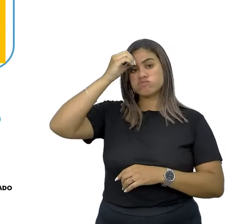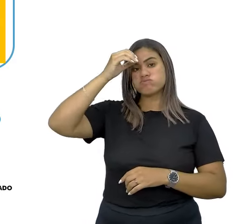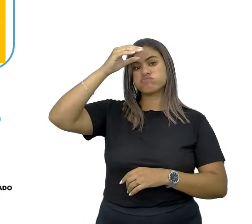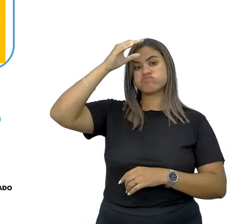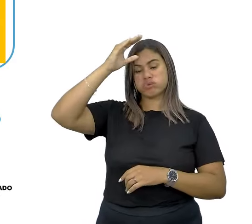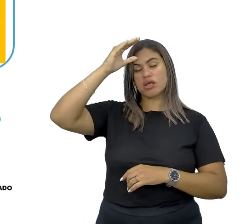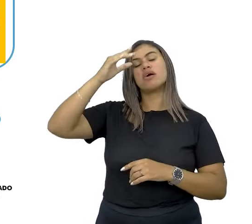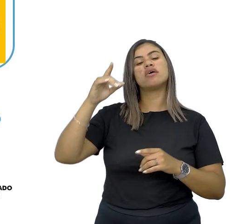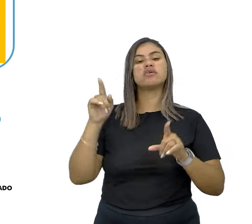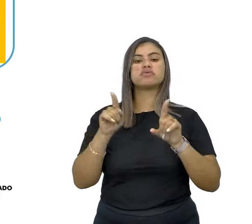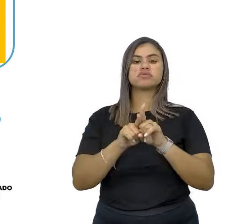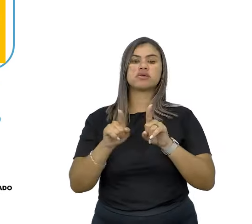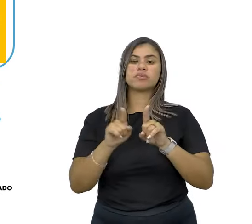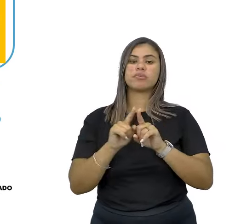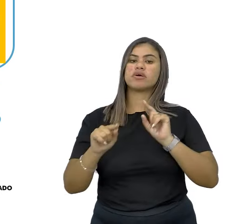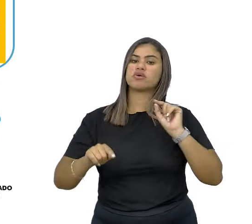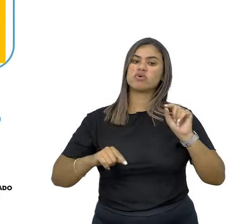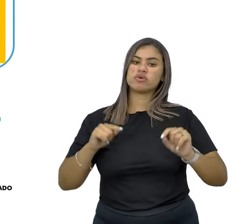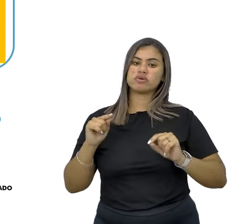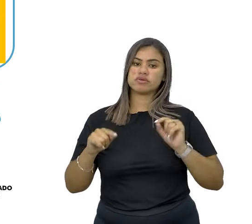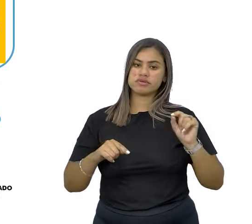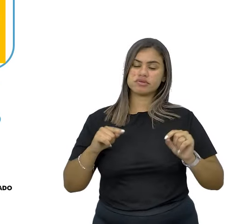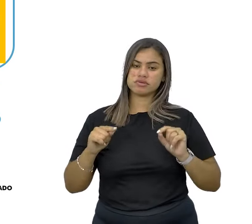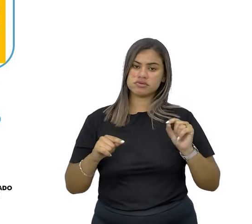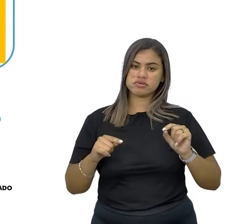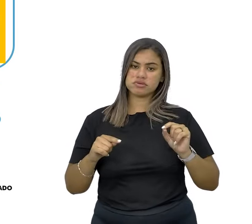maior relação, a maior